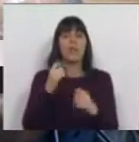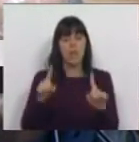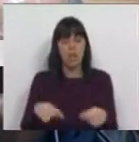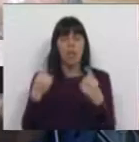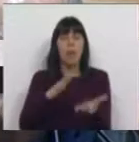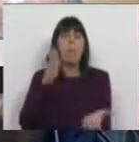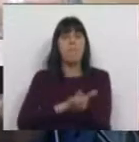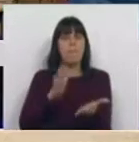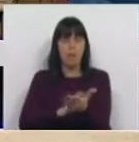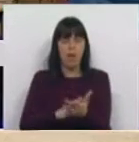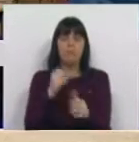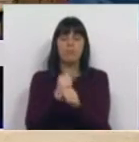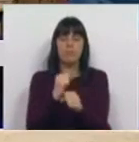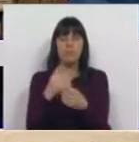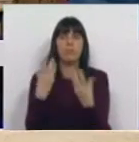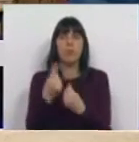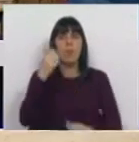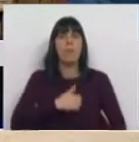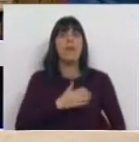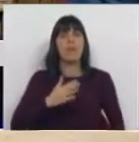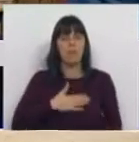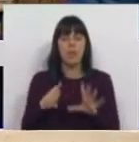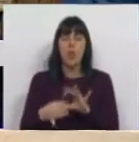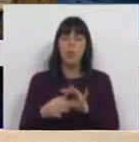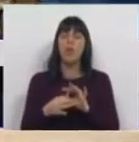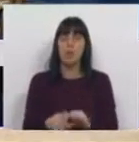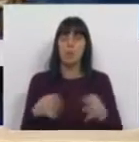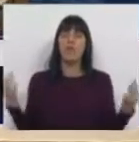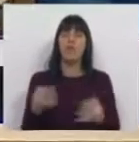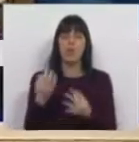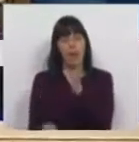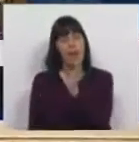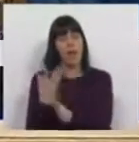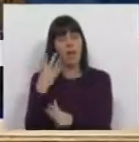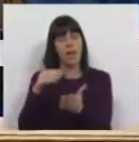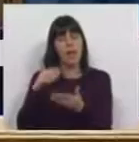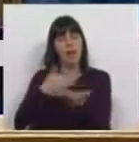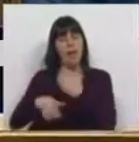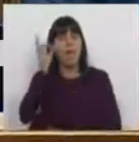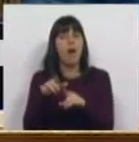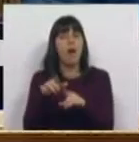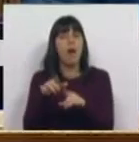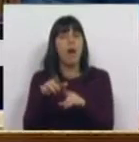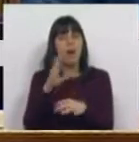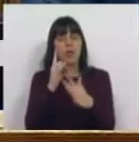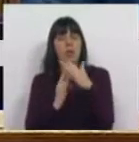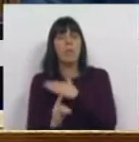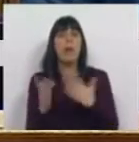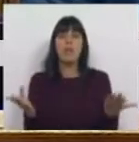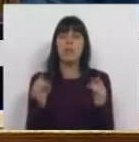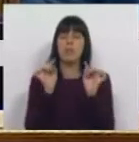depois de se ter provado que trabalhou para uma empresa que tinha colaborado a criar contrapartidas falsas no caso dos